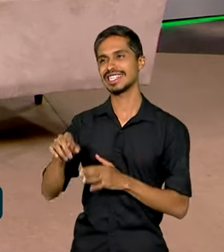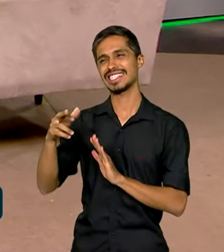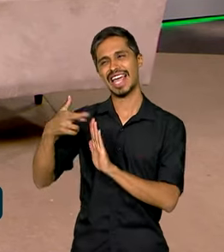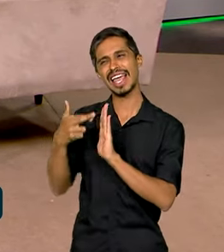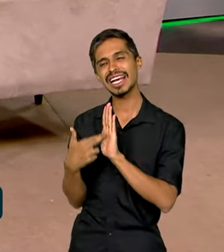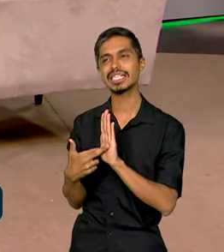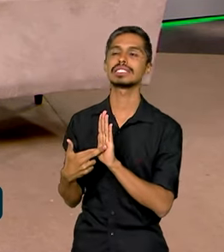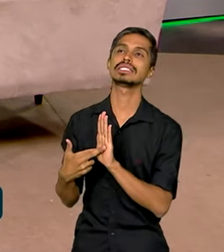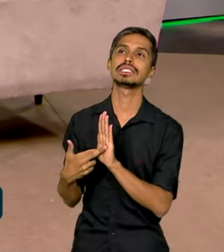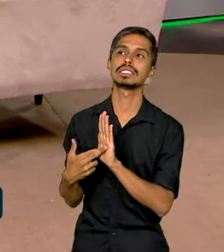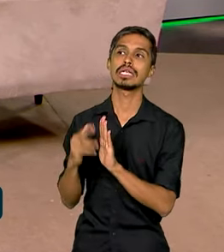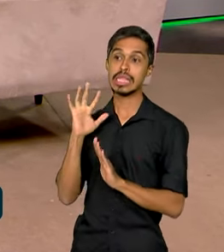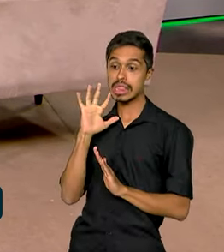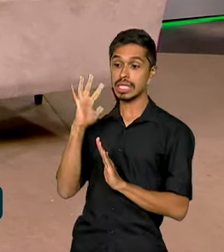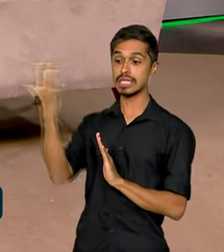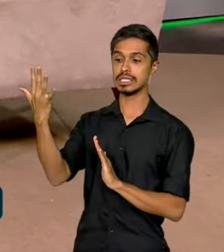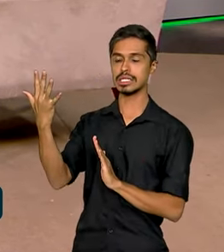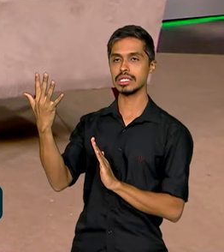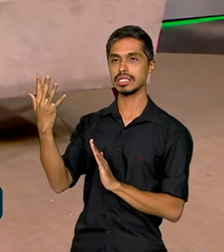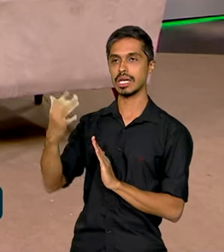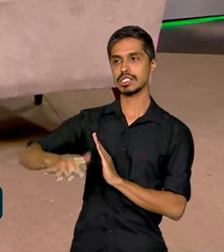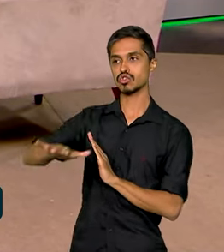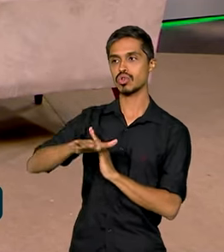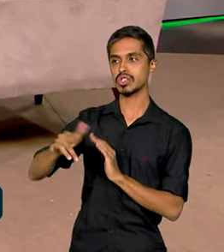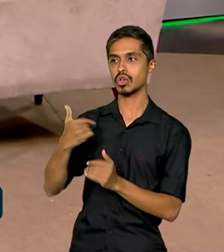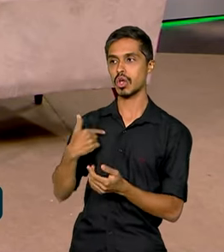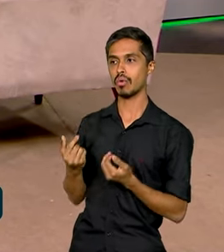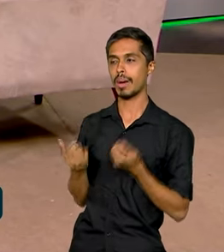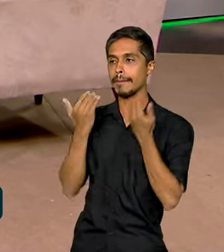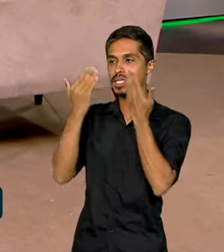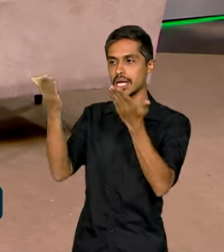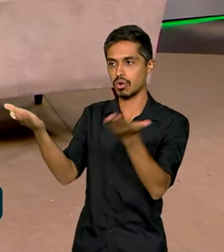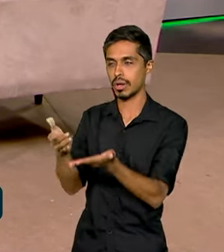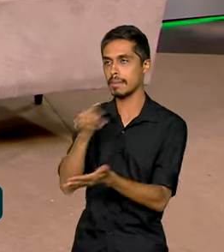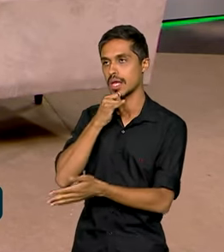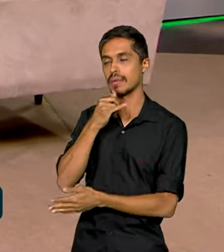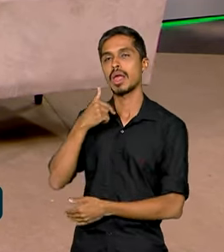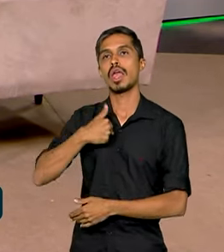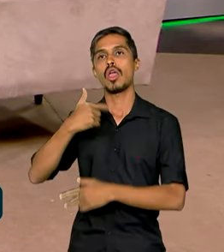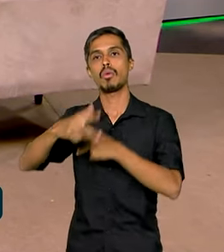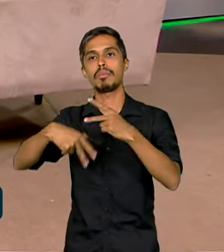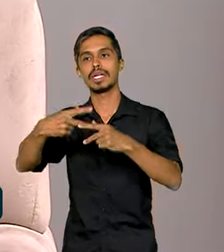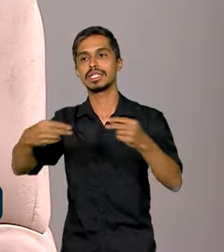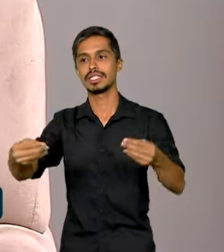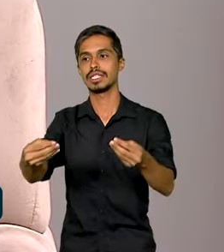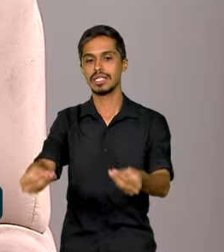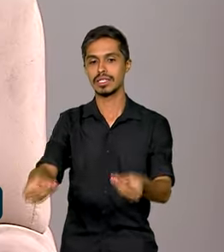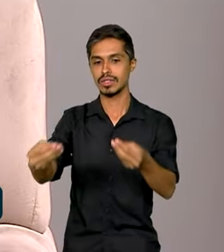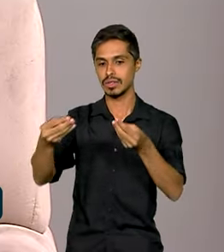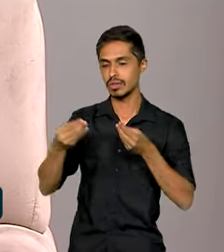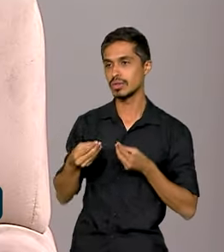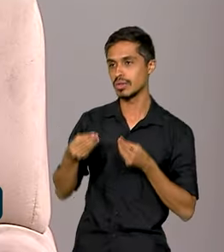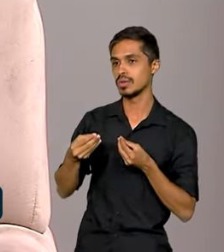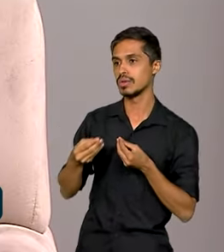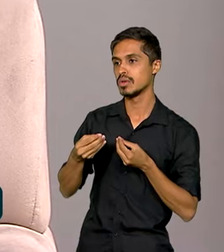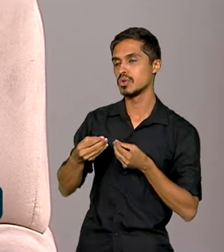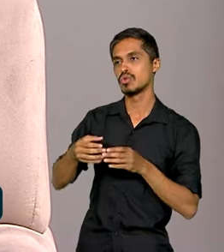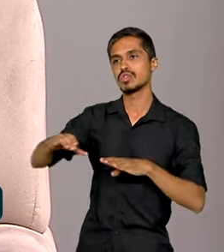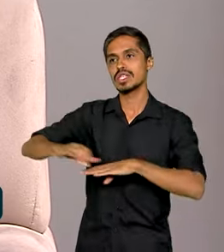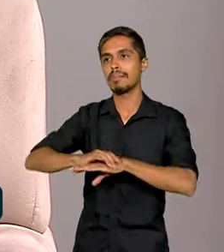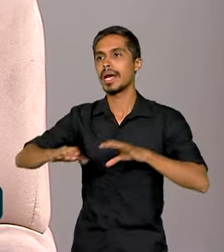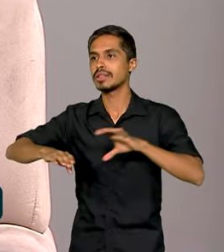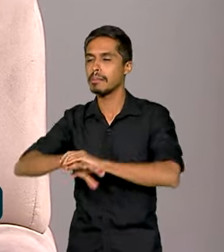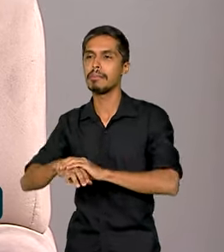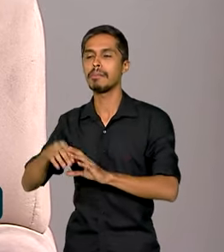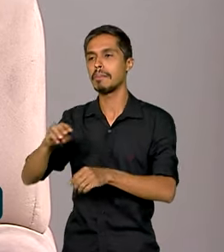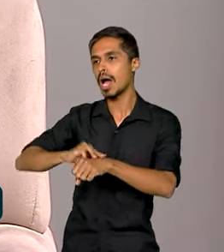vão definir a situação que eu vou te colocar agora eu ganhei por exemplo um sapato marrom mas eu não gosto